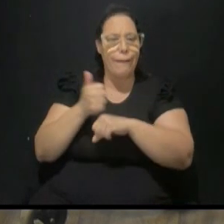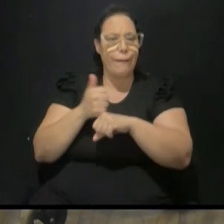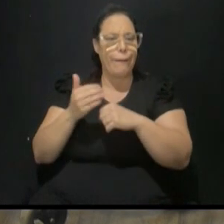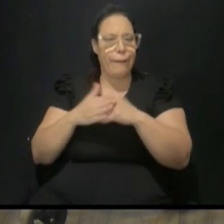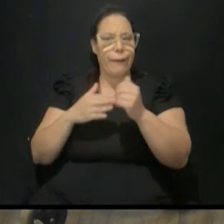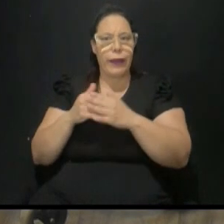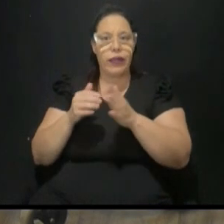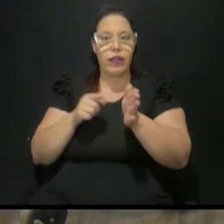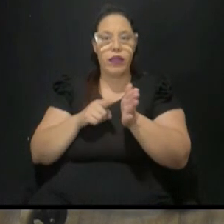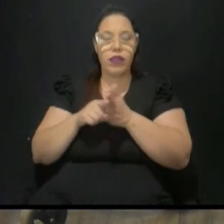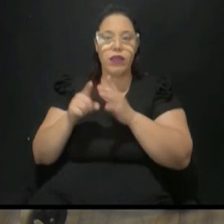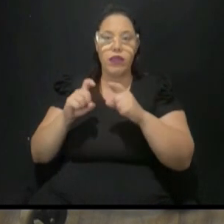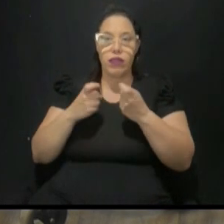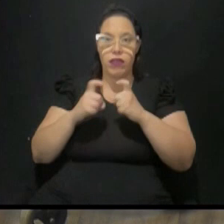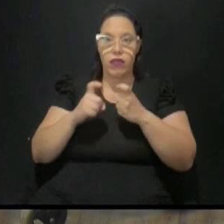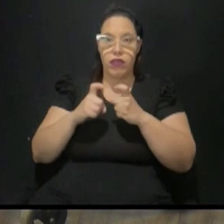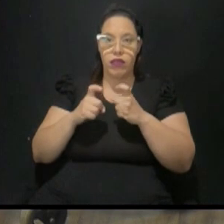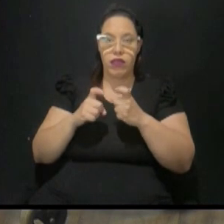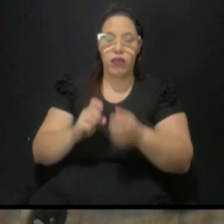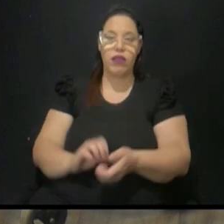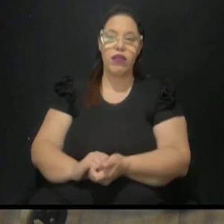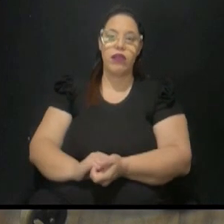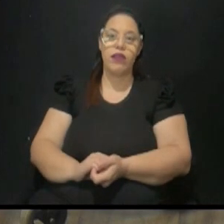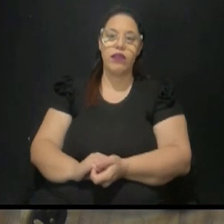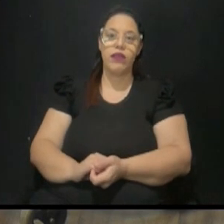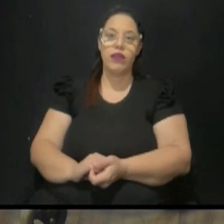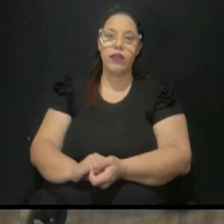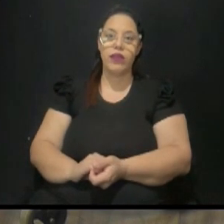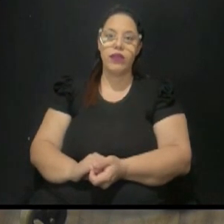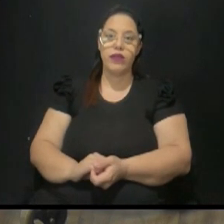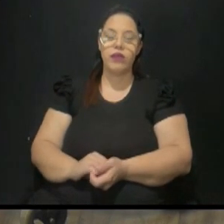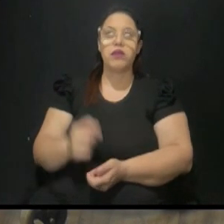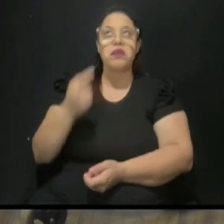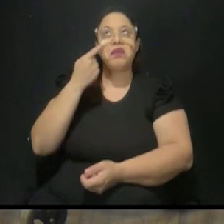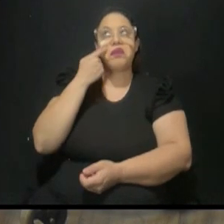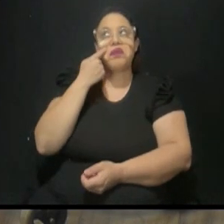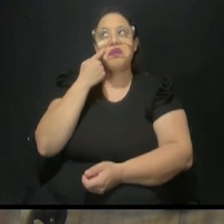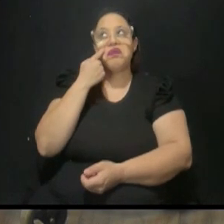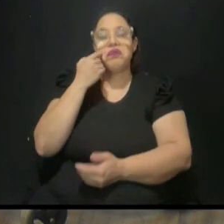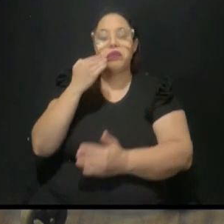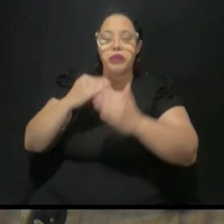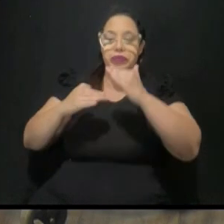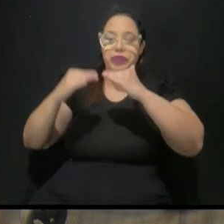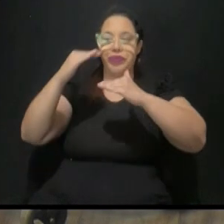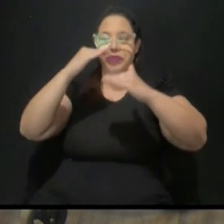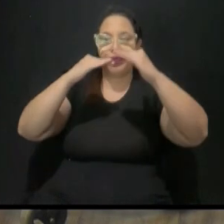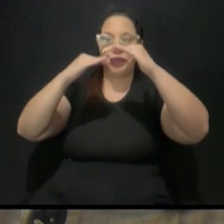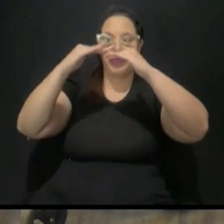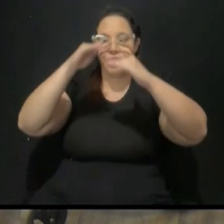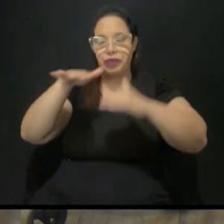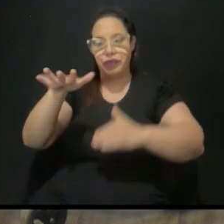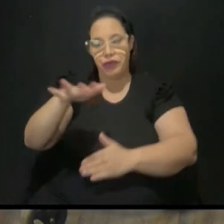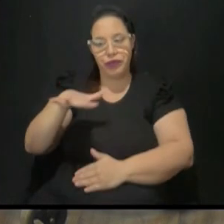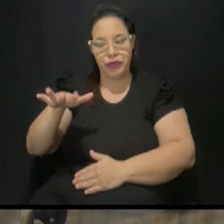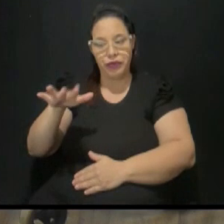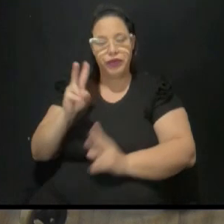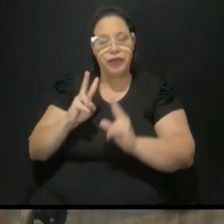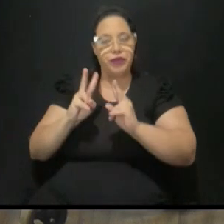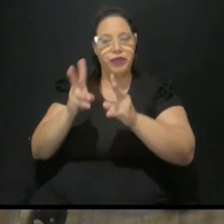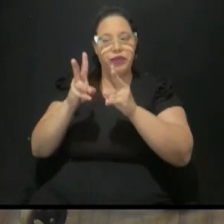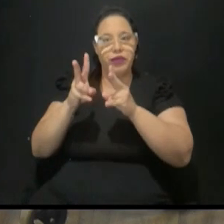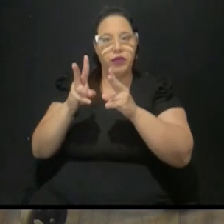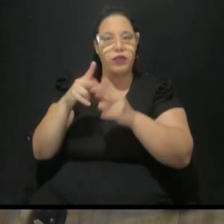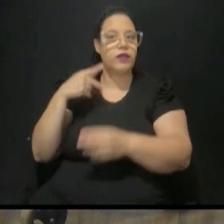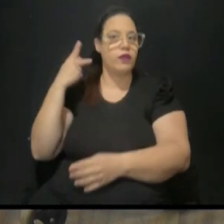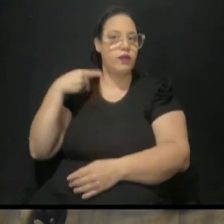fala o seguinte, quando você analisa desenvolvimento territorial, sempre tem que ter uma política pública